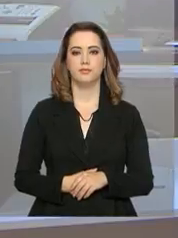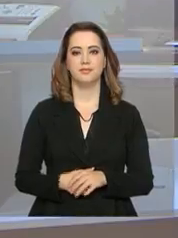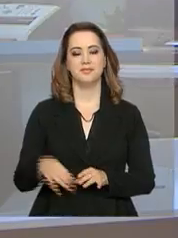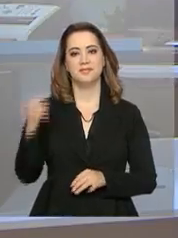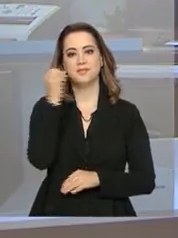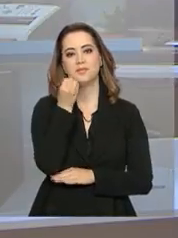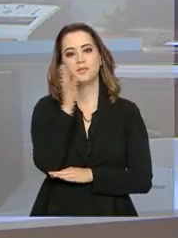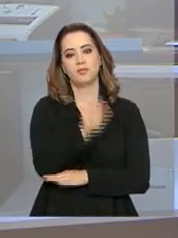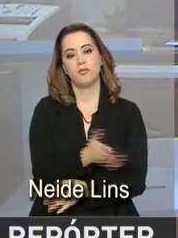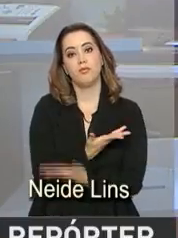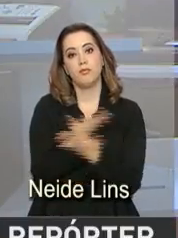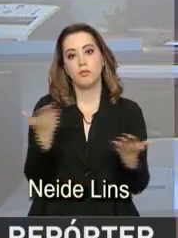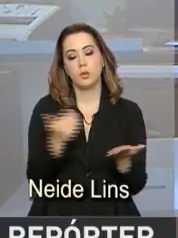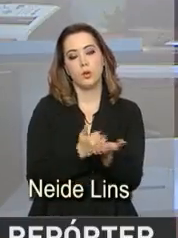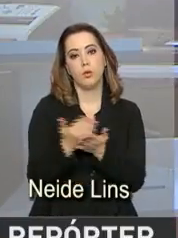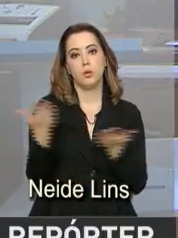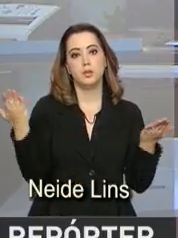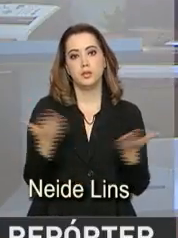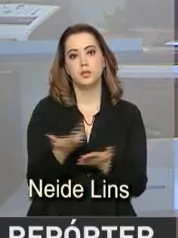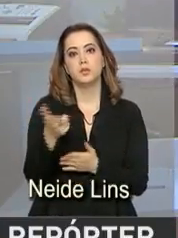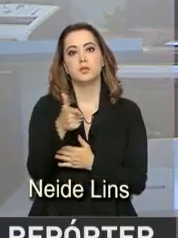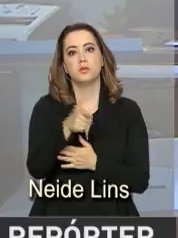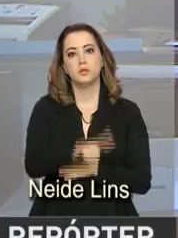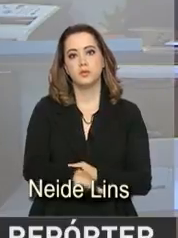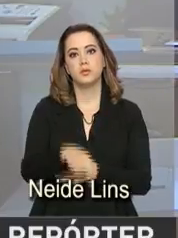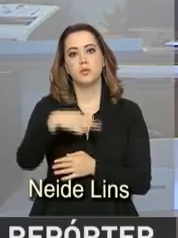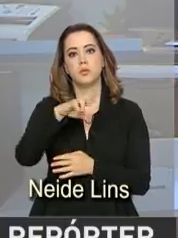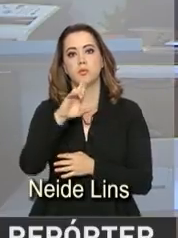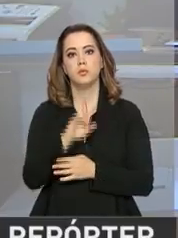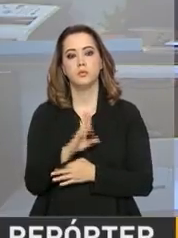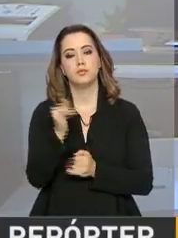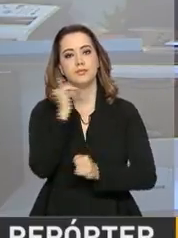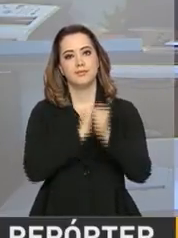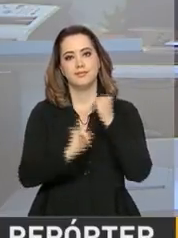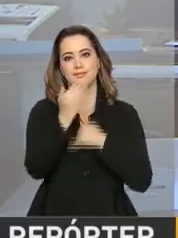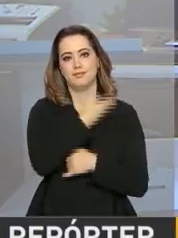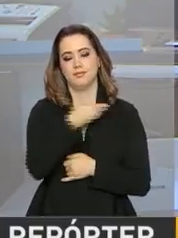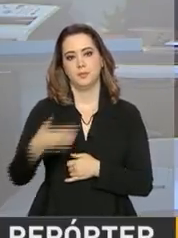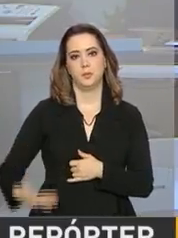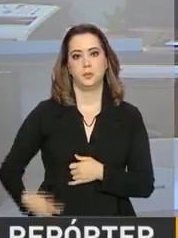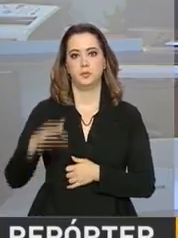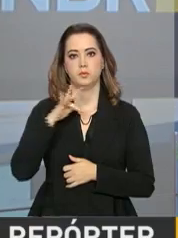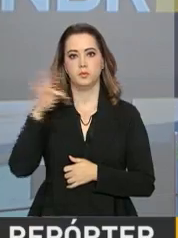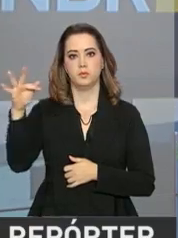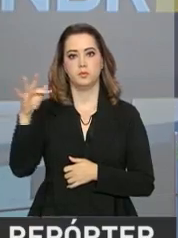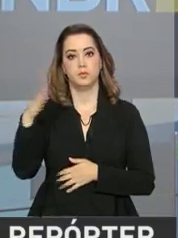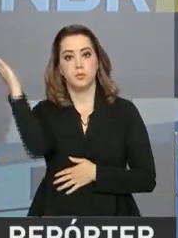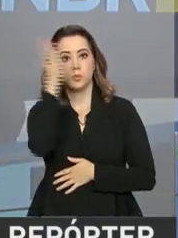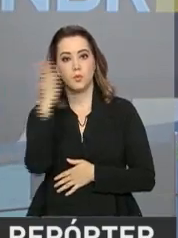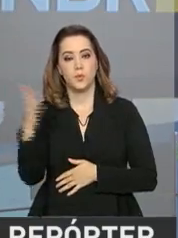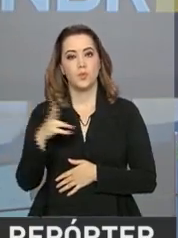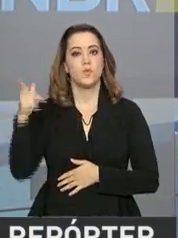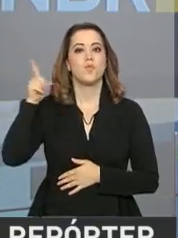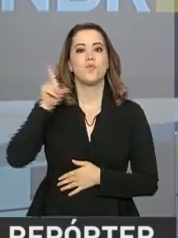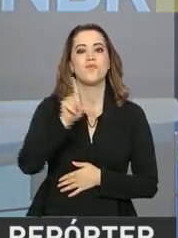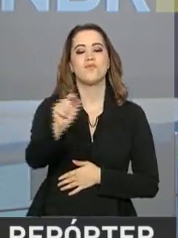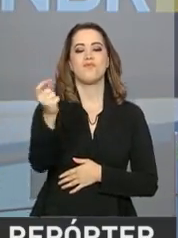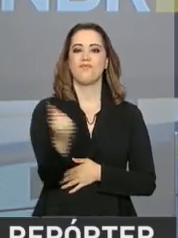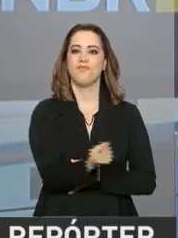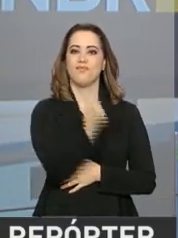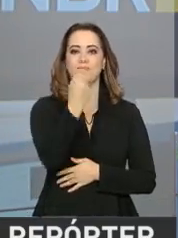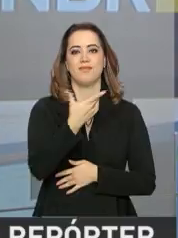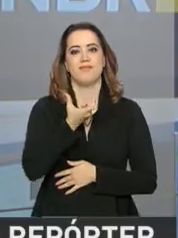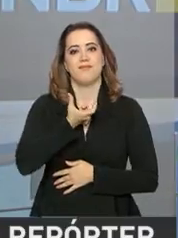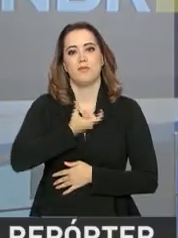Olá Uma boa tarde para você começa agora mais uma edição do repórter NBR e as notícias do governo federal o Brasil conquistou hoje mais uma